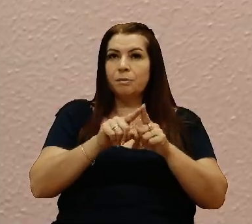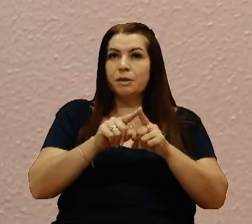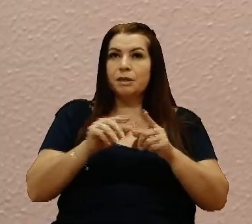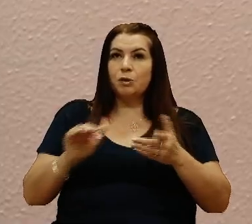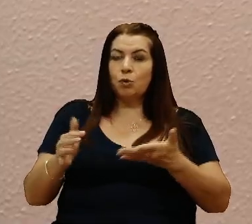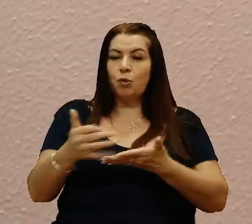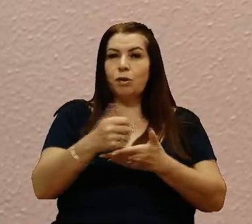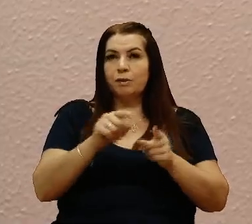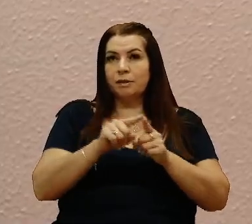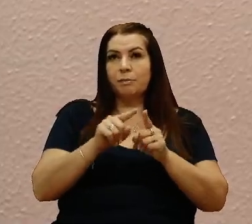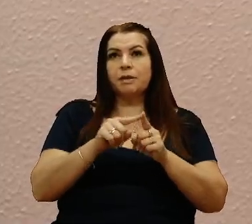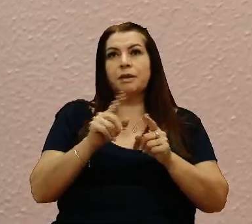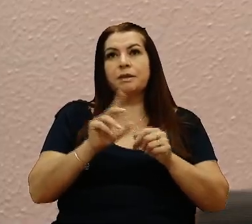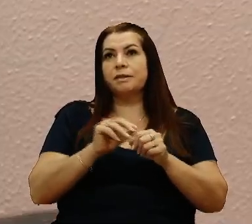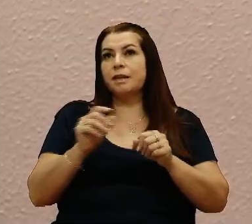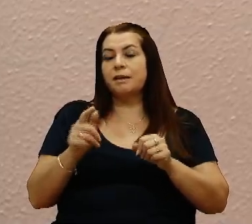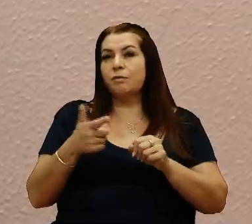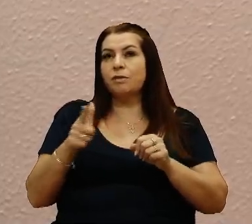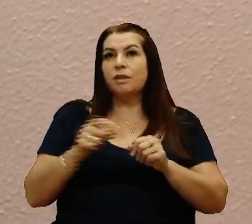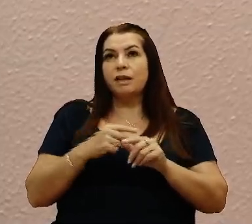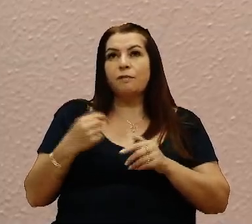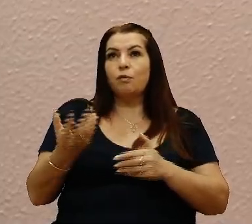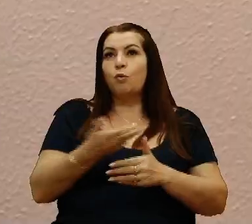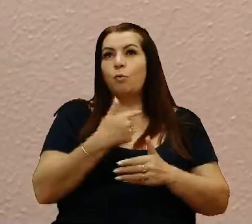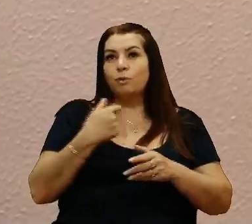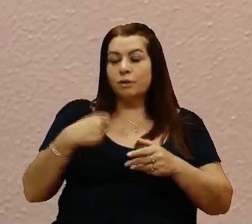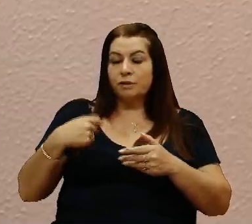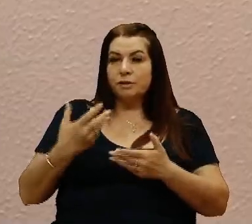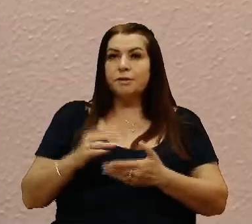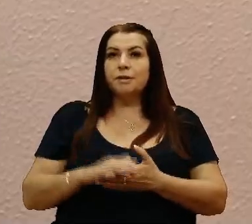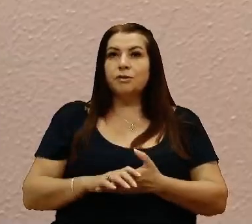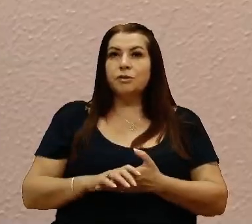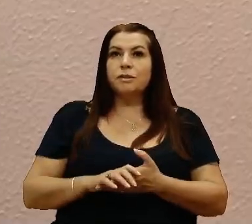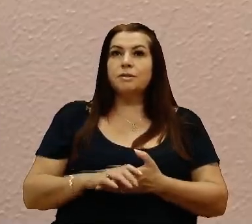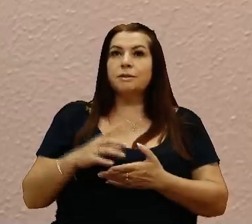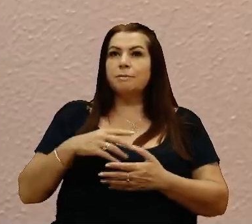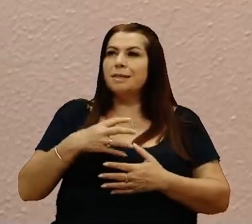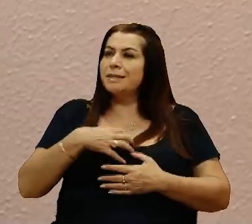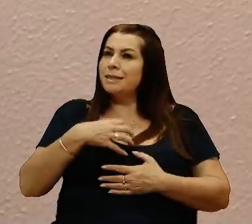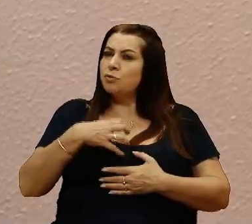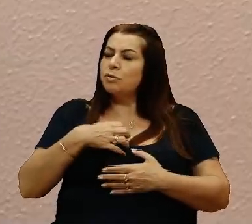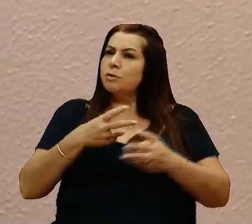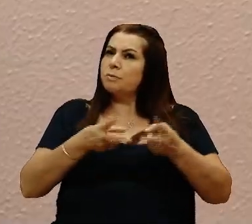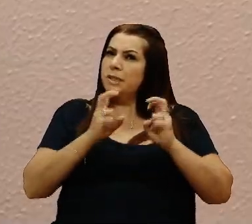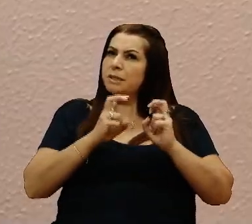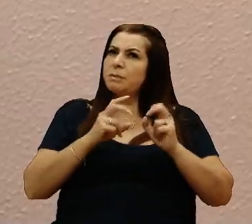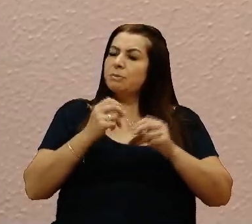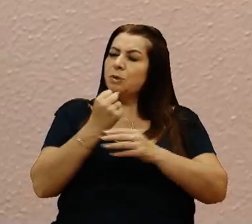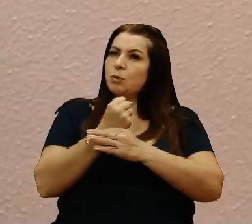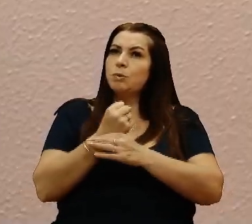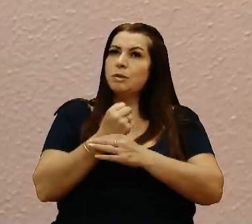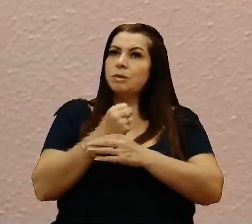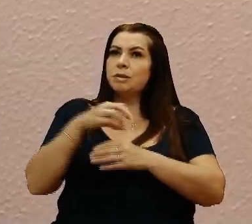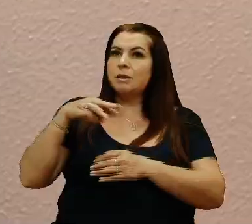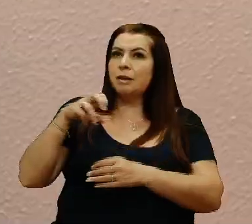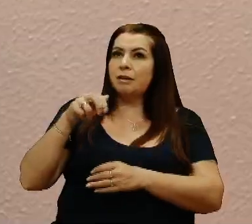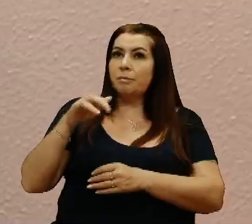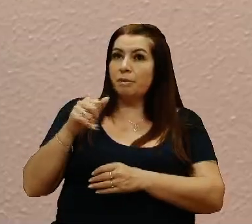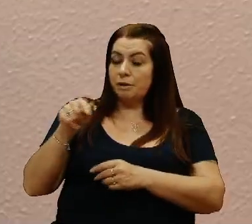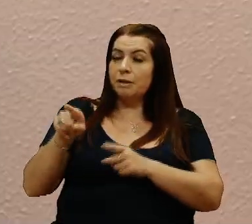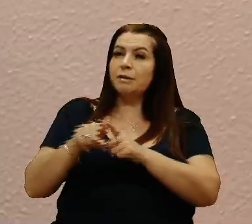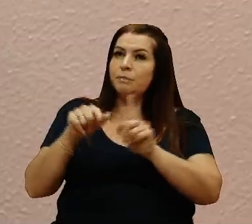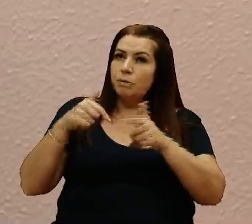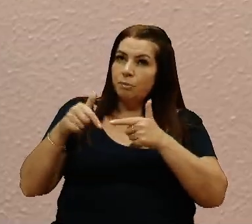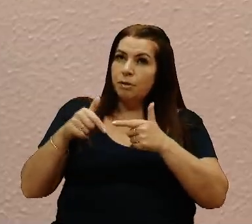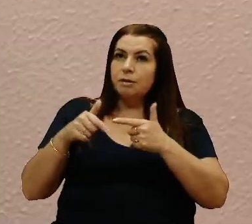estavam desatualizados e não davam conta da necessidade, mas a gente sentia e percebia uma segurança na Maria de Lourdes no seu trabalho e, de fato,